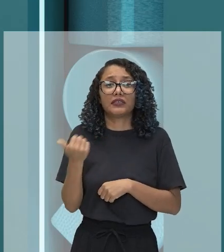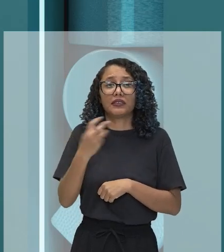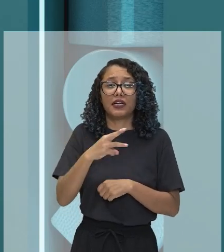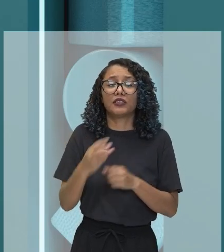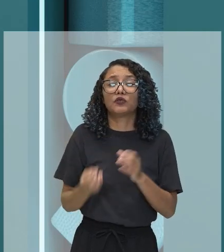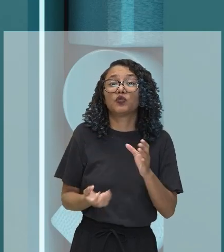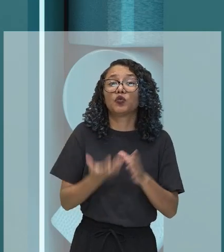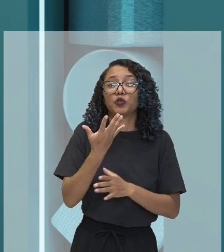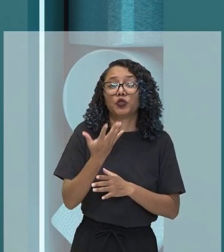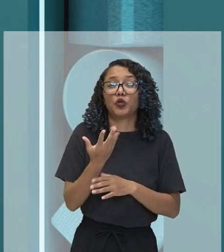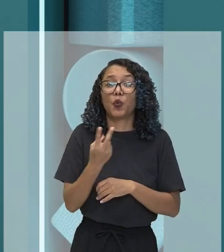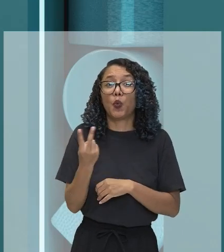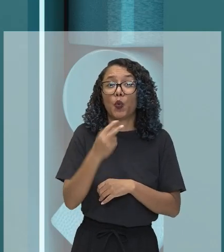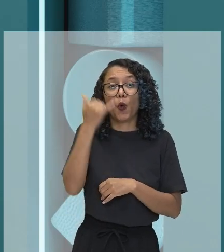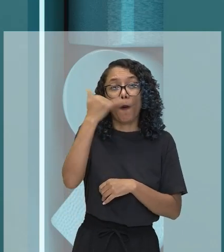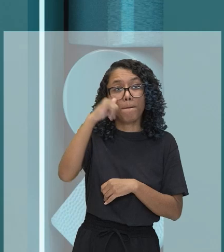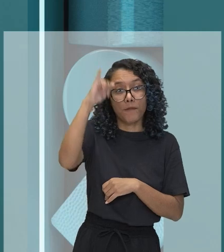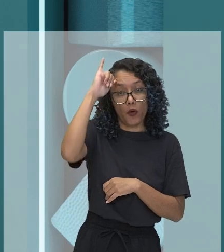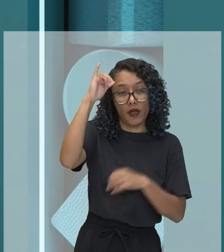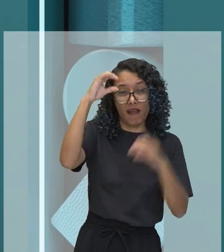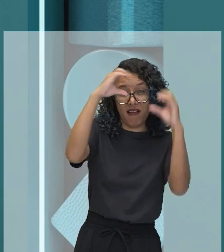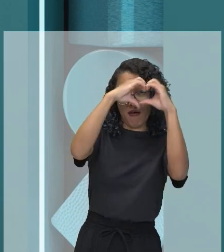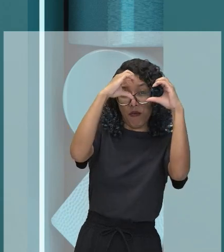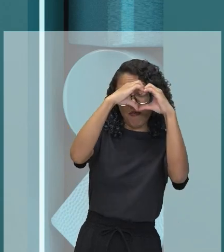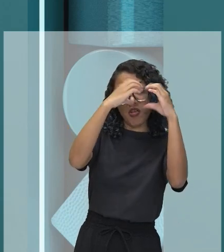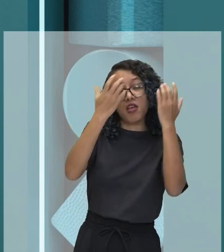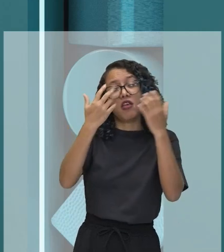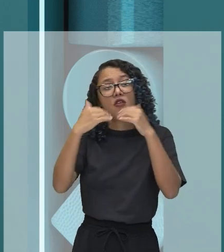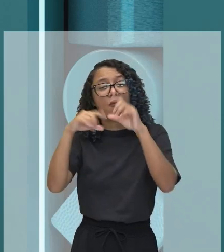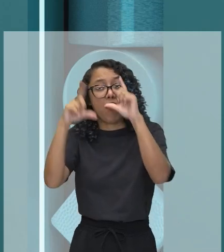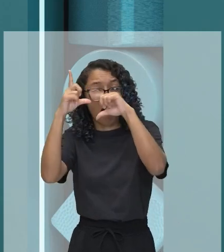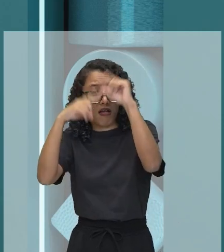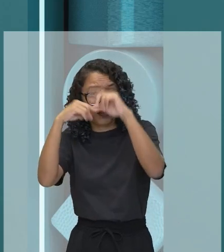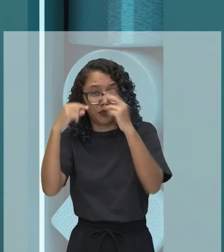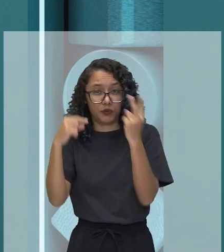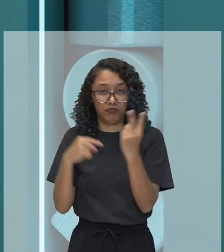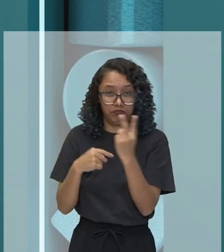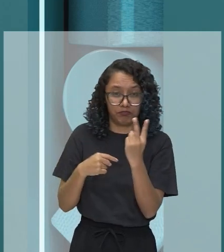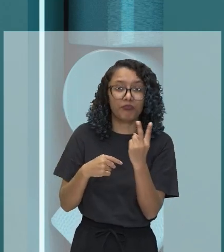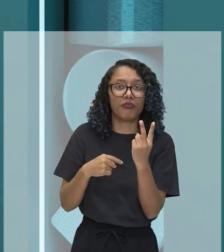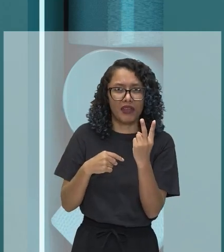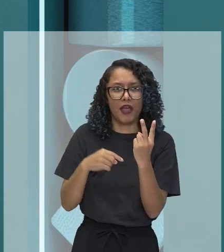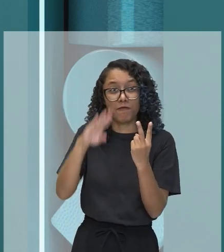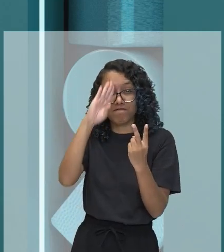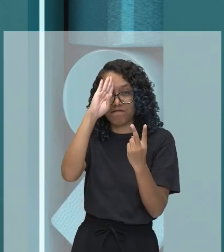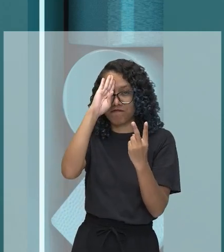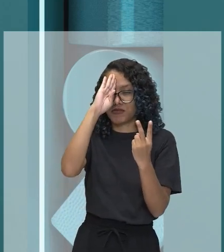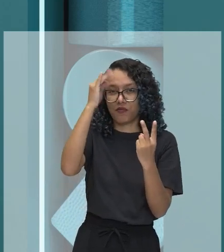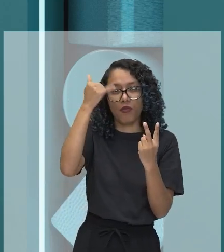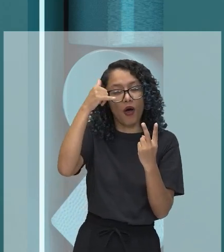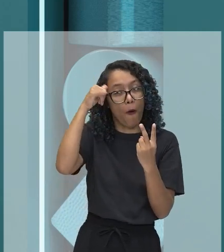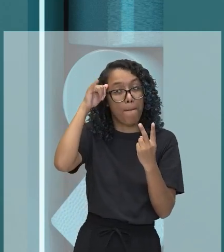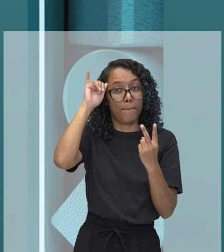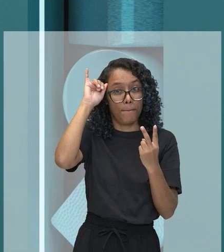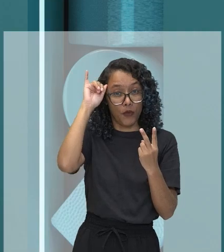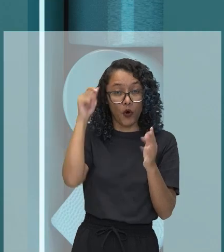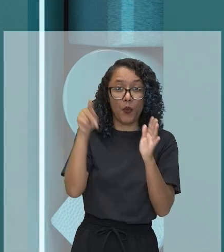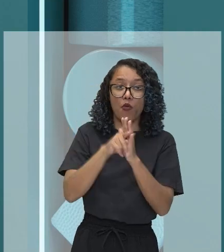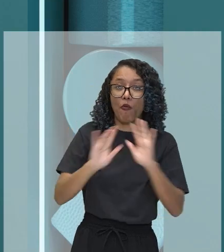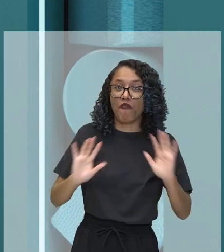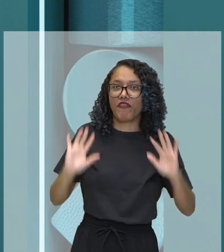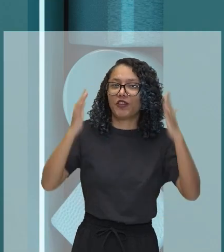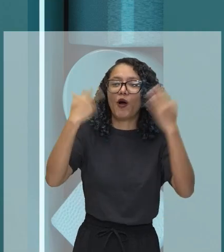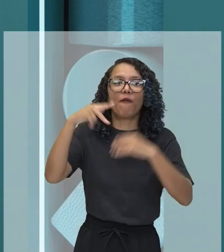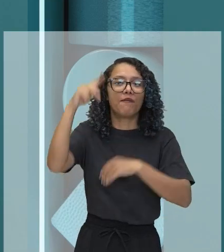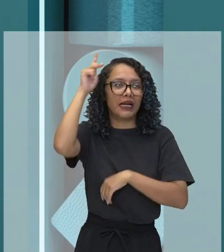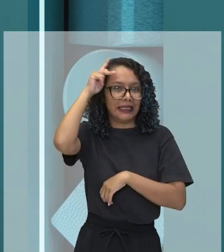bois garantidos e caprichoso, atrações principais do Festival de Parintins.